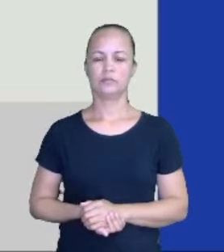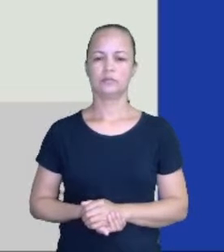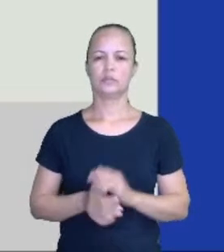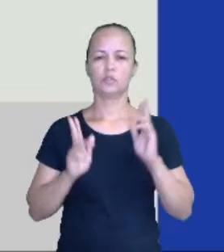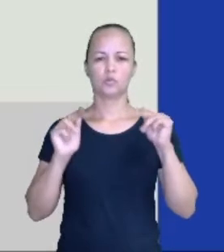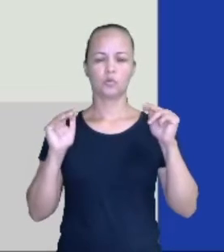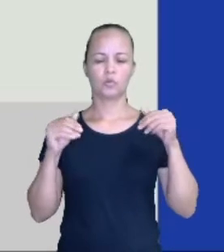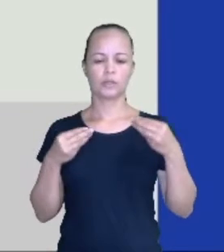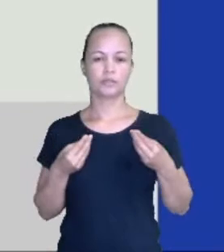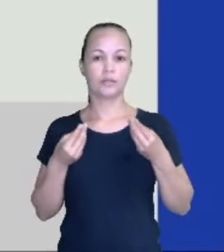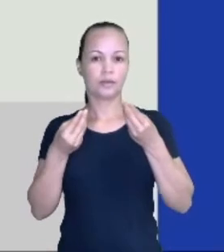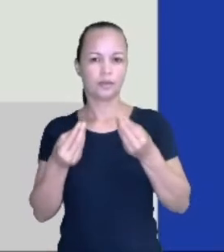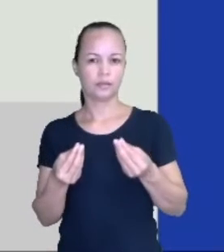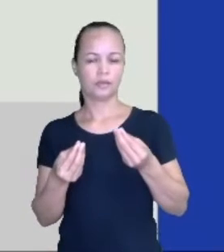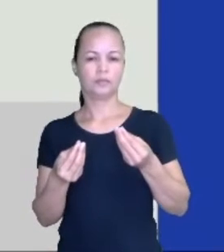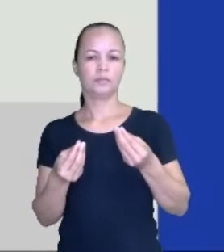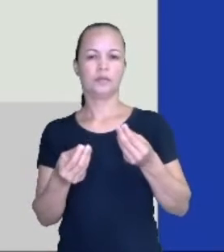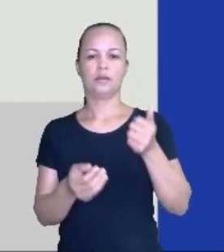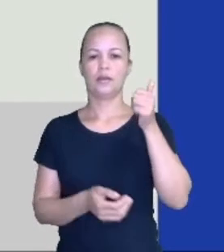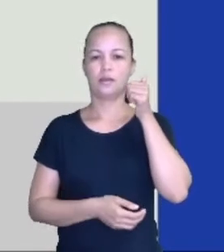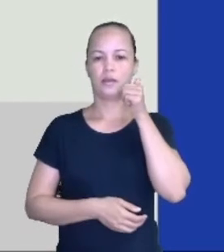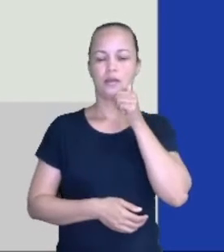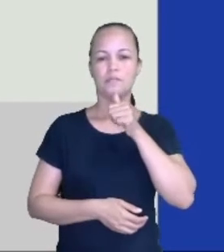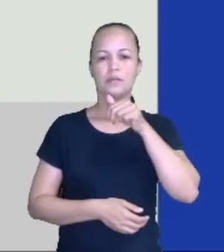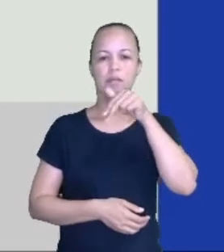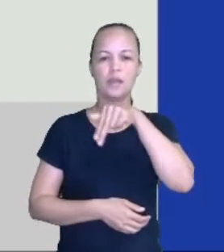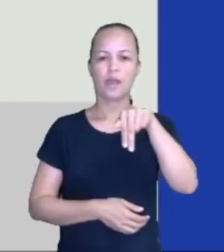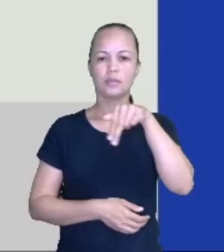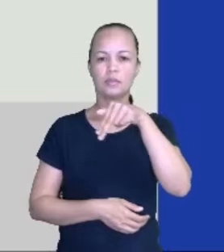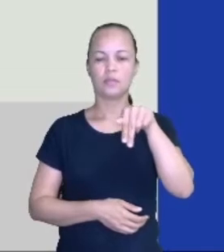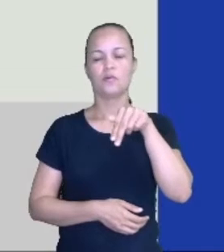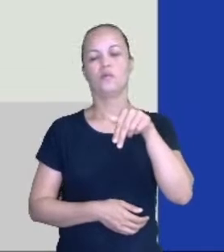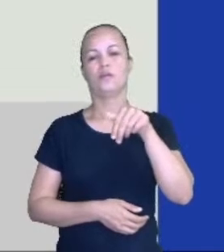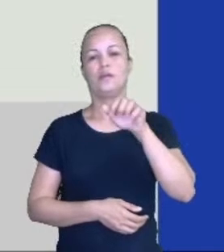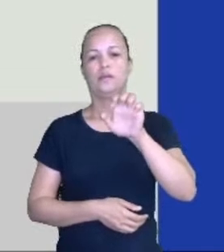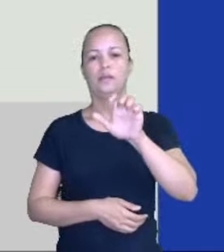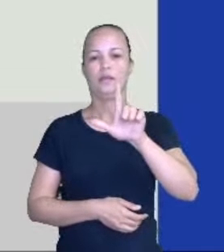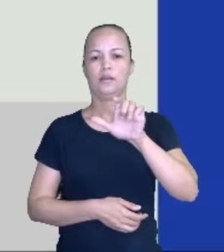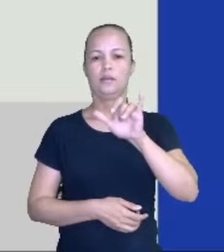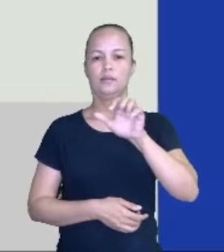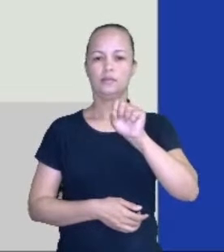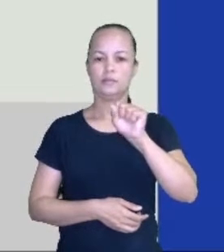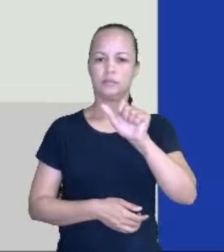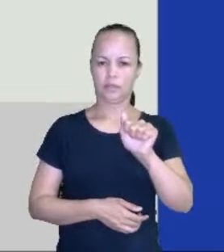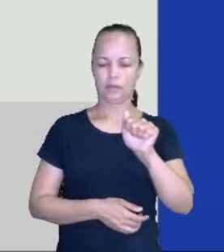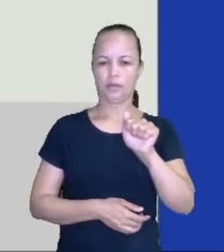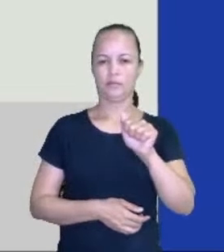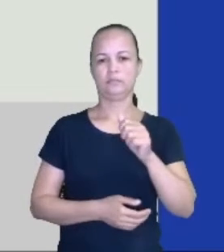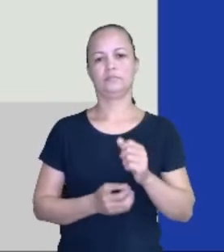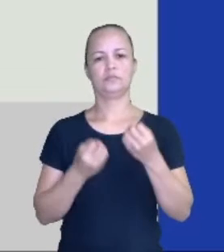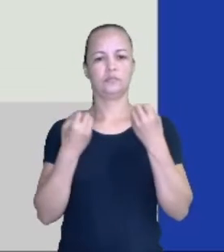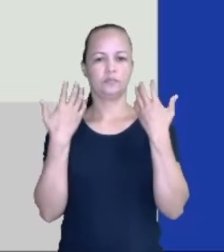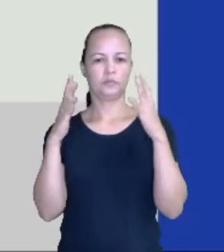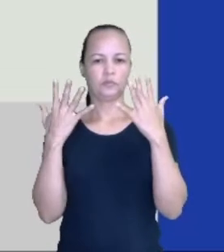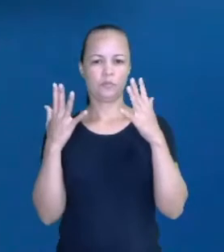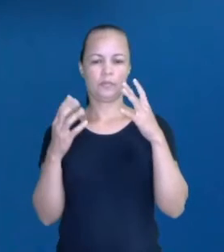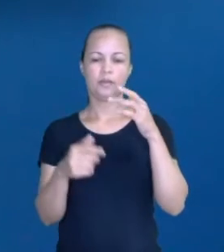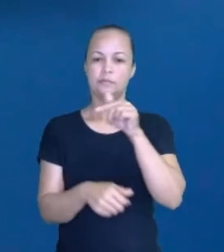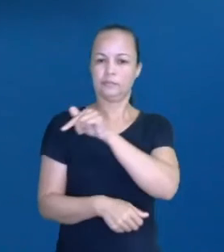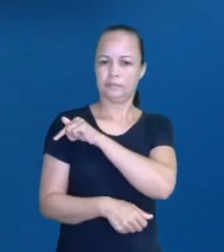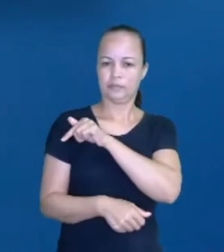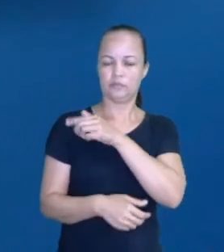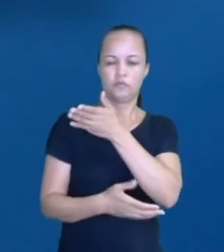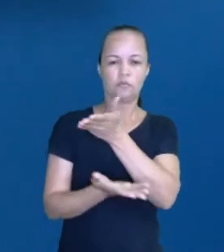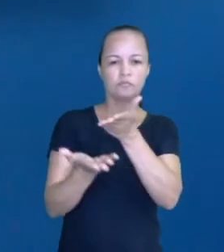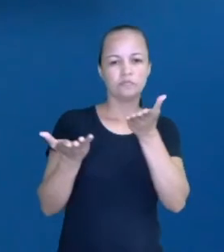Jamais será dado para minha nora Elisa. Muito bem, sétimo ano. Vocês pontuaram direitinho e fez